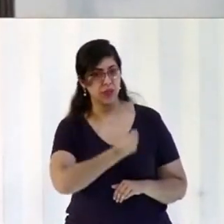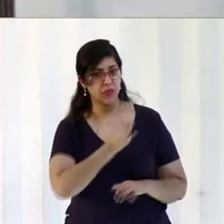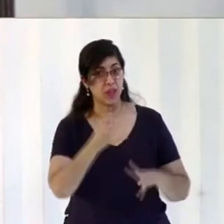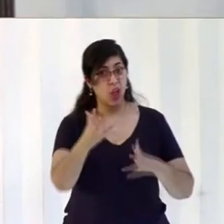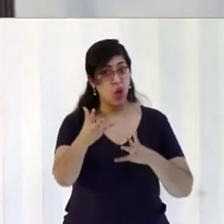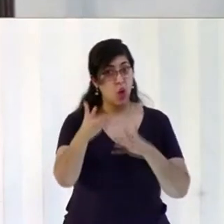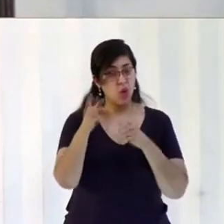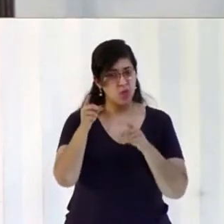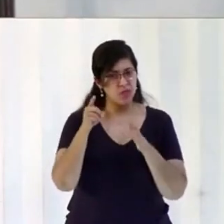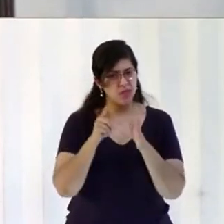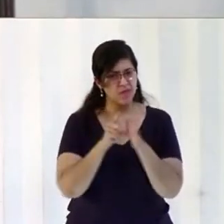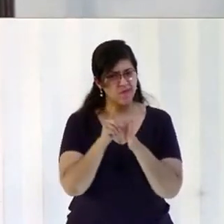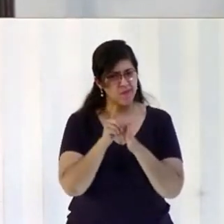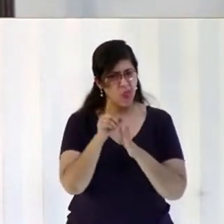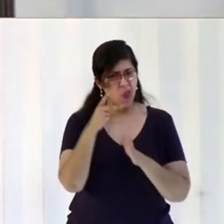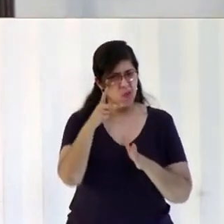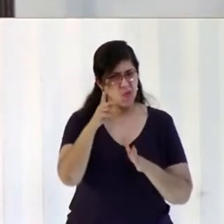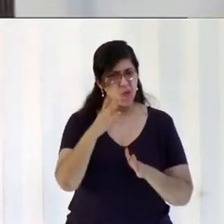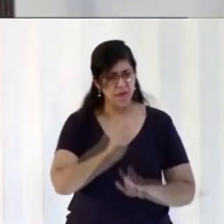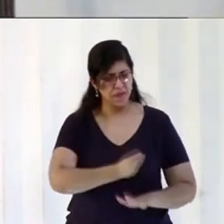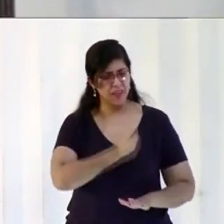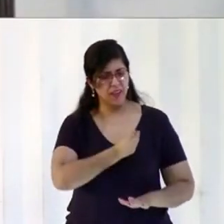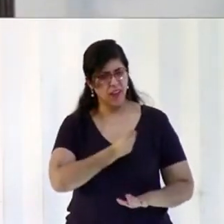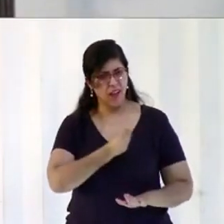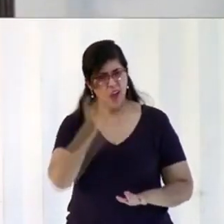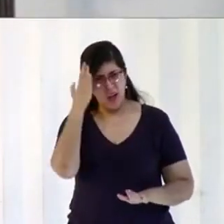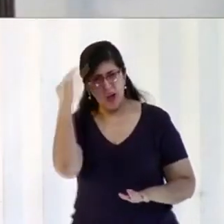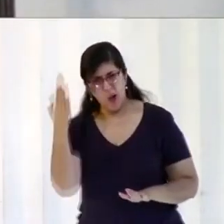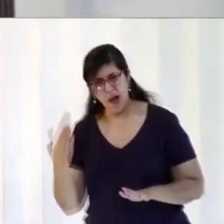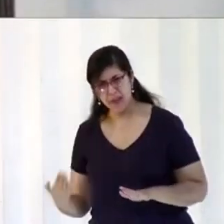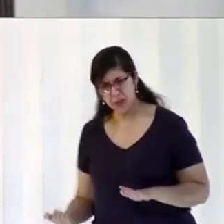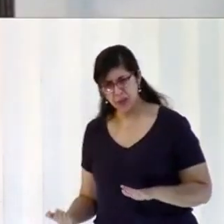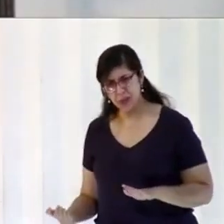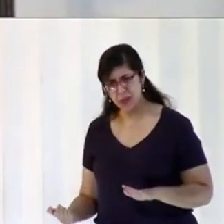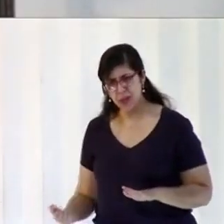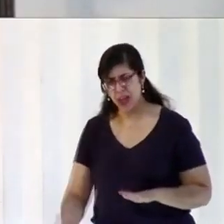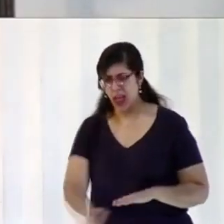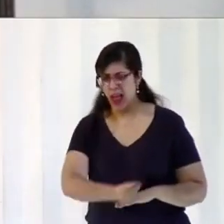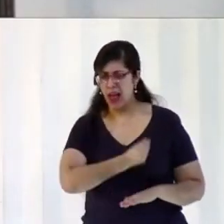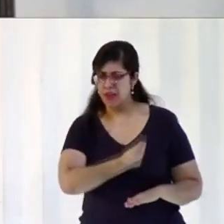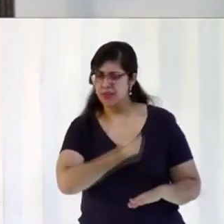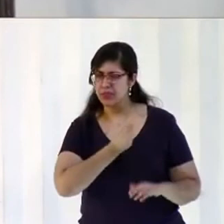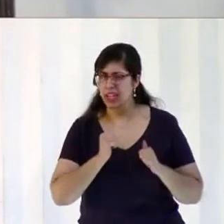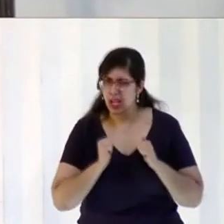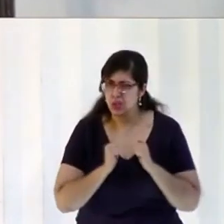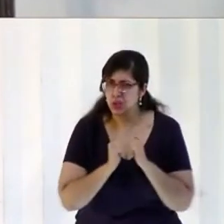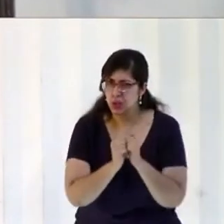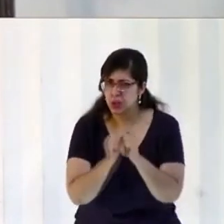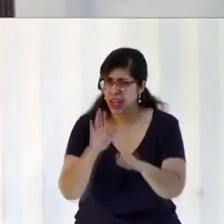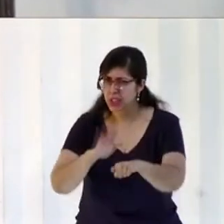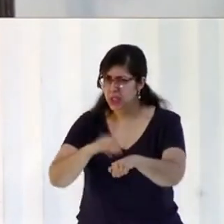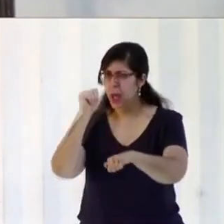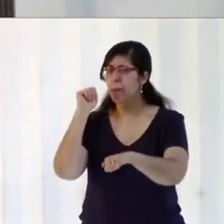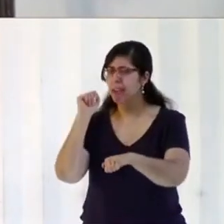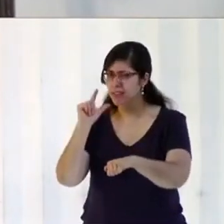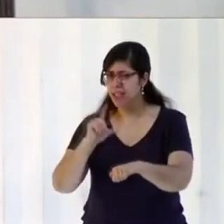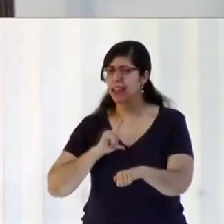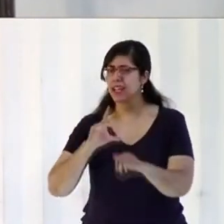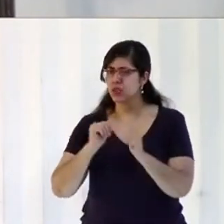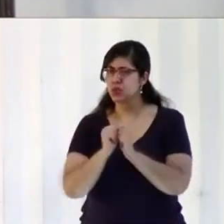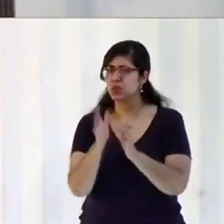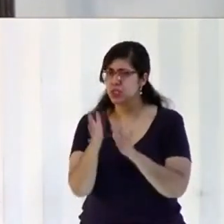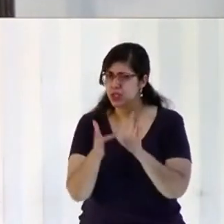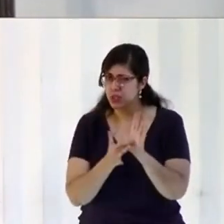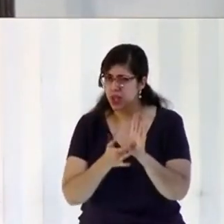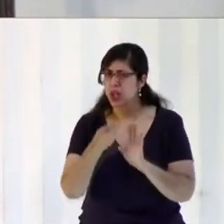convite que nos foi feito está sendo honrado. A convivência a que fomos chamados a ter está